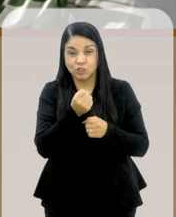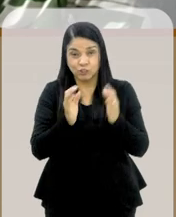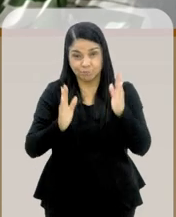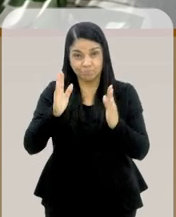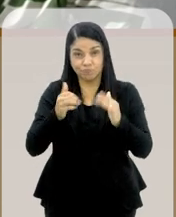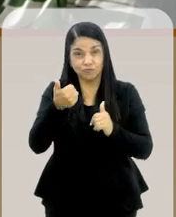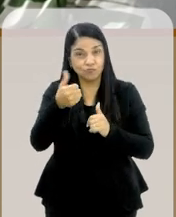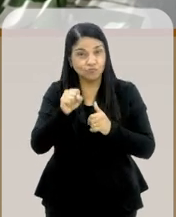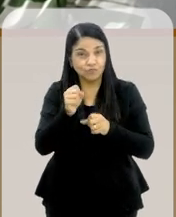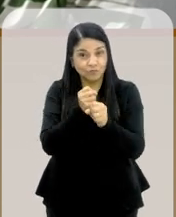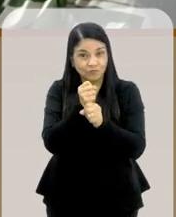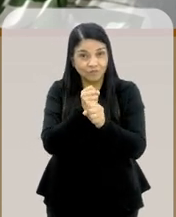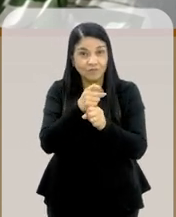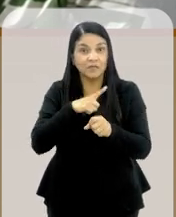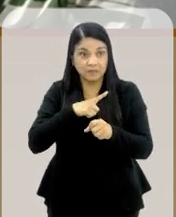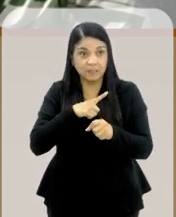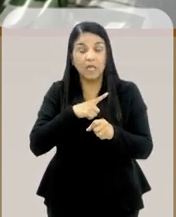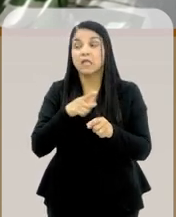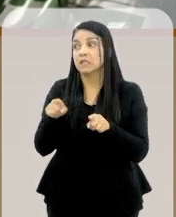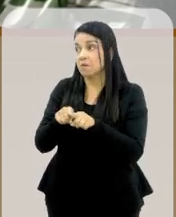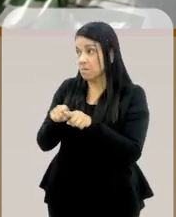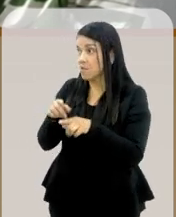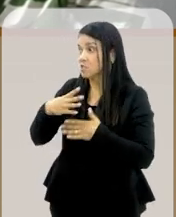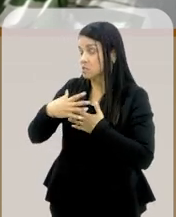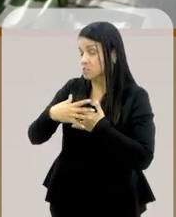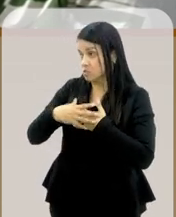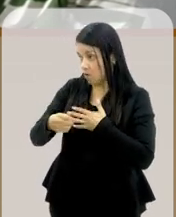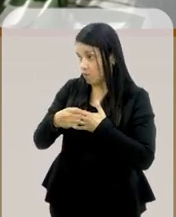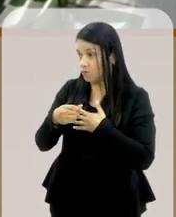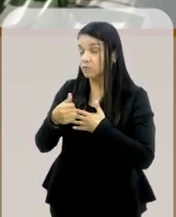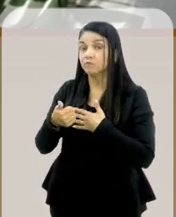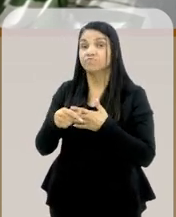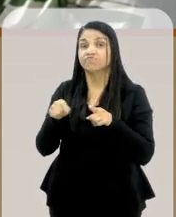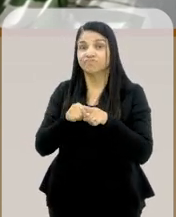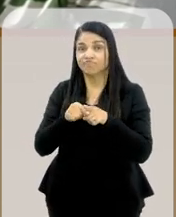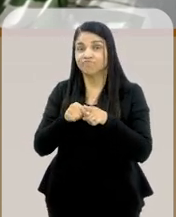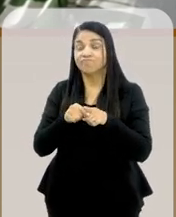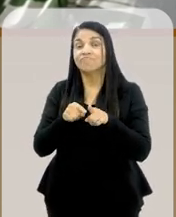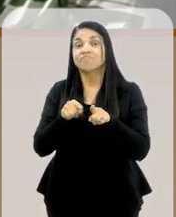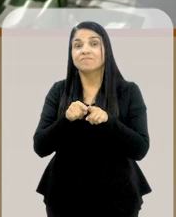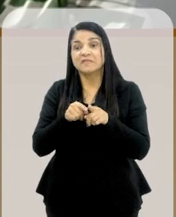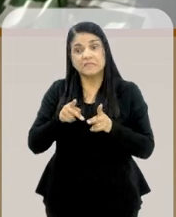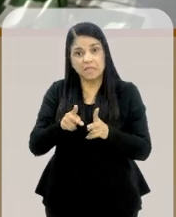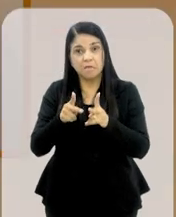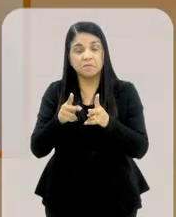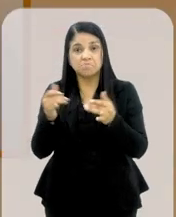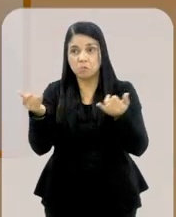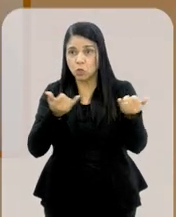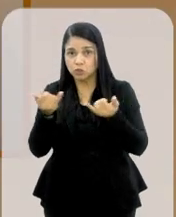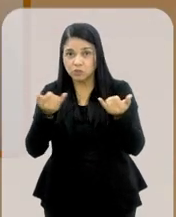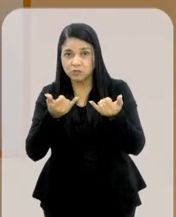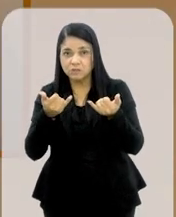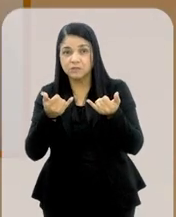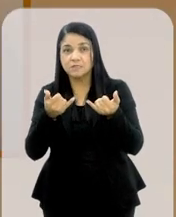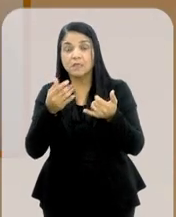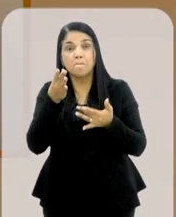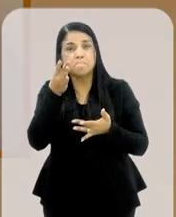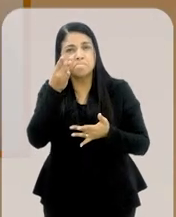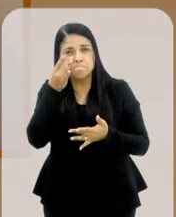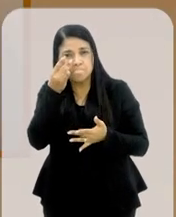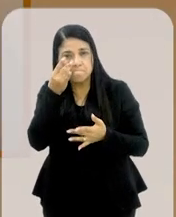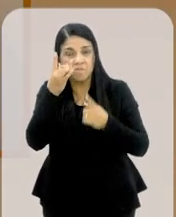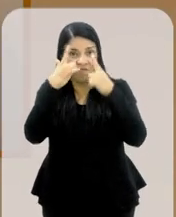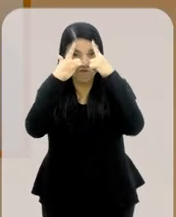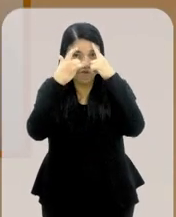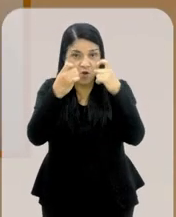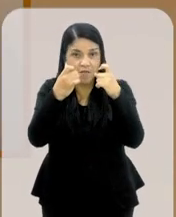anos? E fora o tanto de órfãos que a gente vê nas notícias, né, com tanta frequência, que